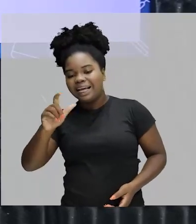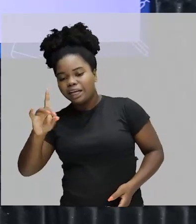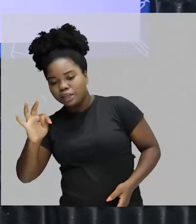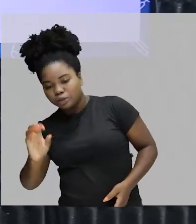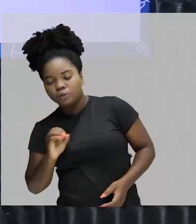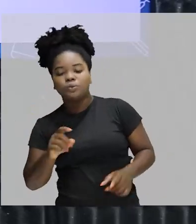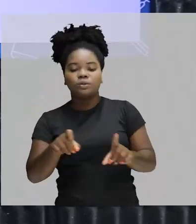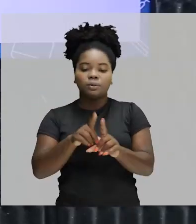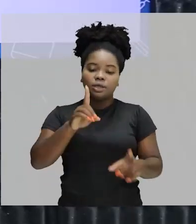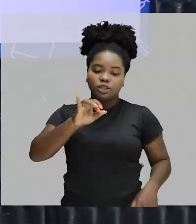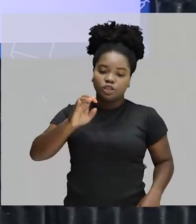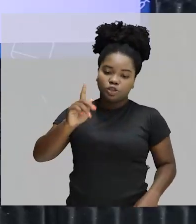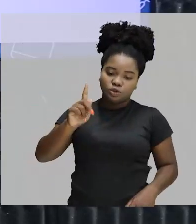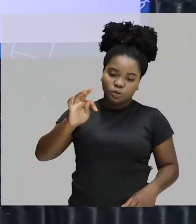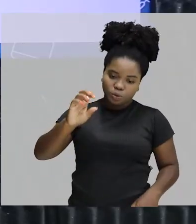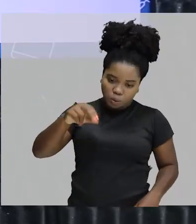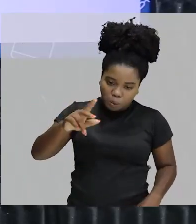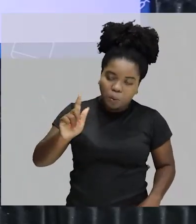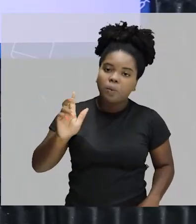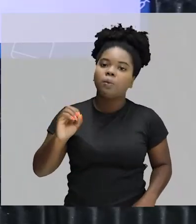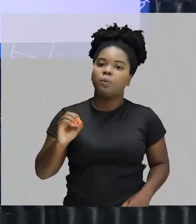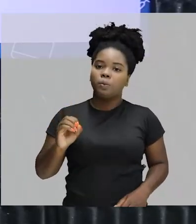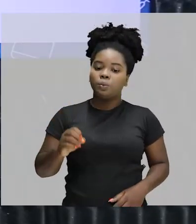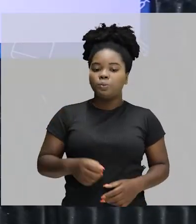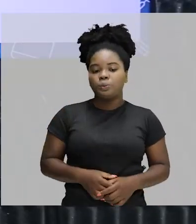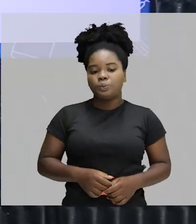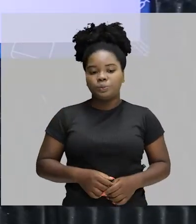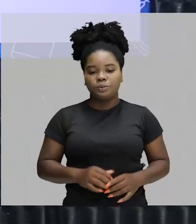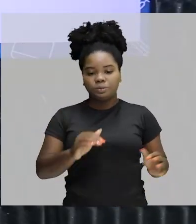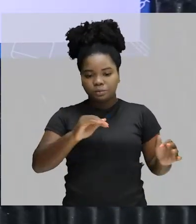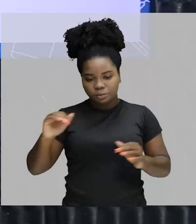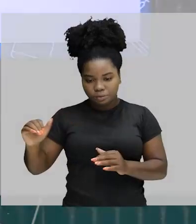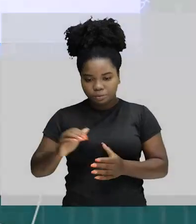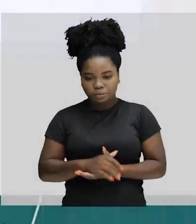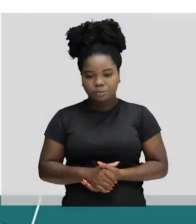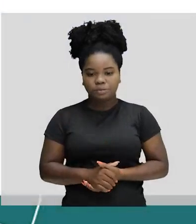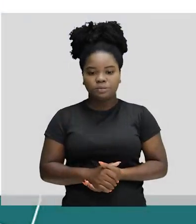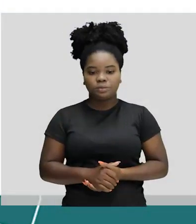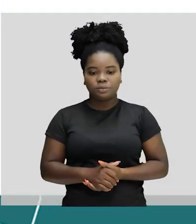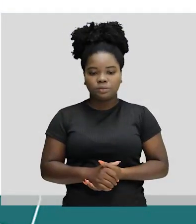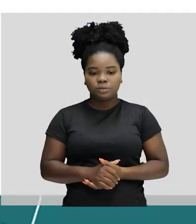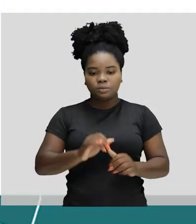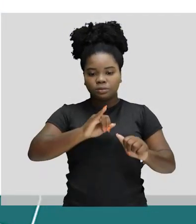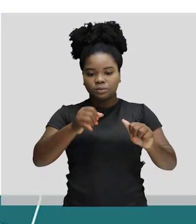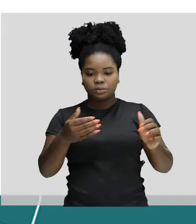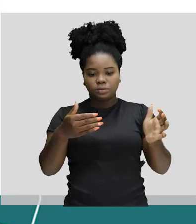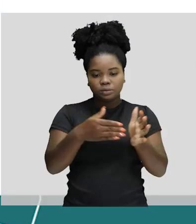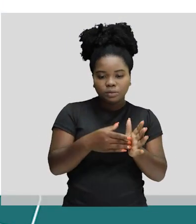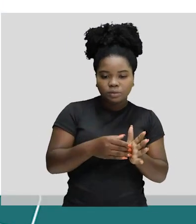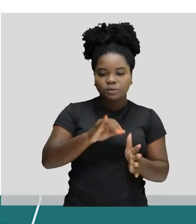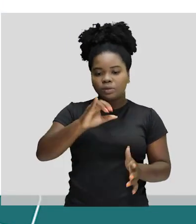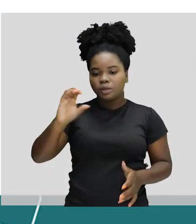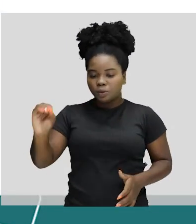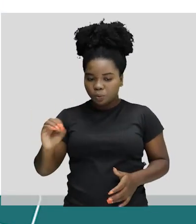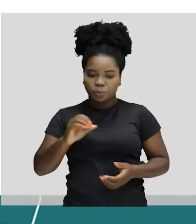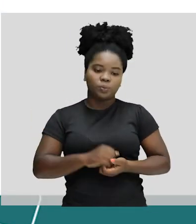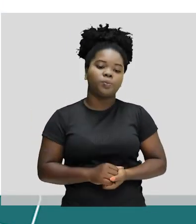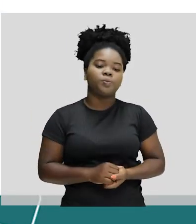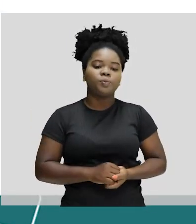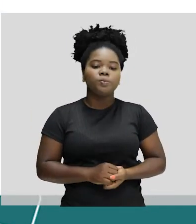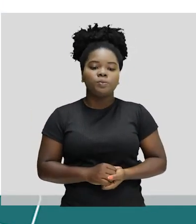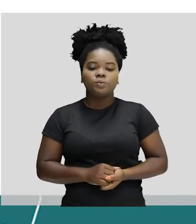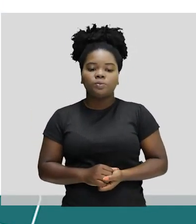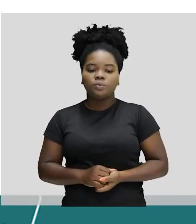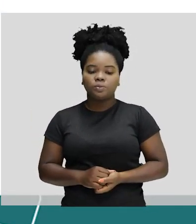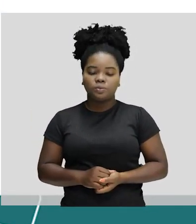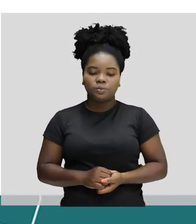aparece os ditongos, né? Até isso nós vamos analisar também. Quando os adjetivos terminam em io, né? Aqui no caso um